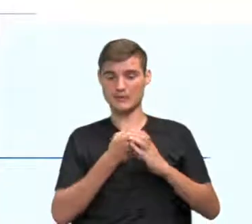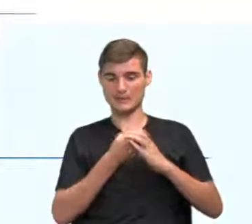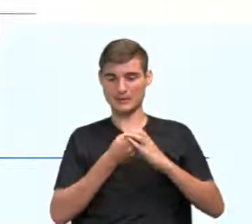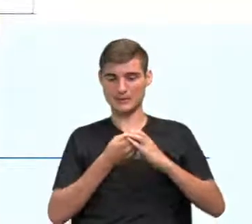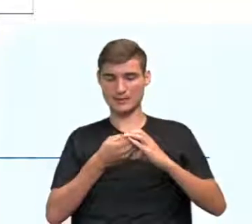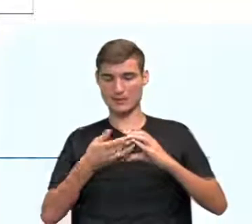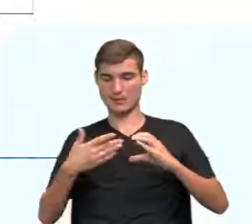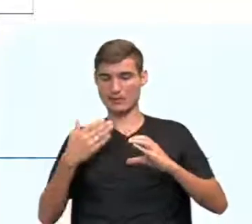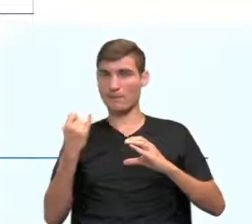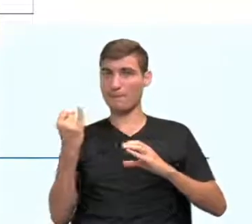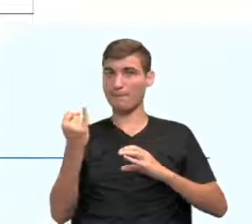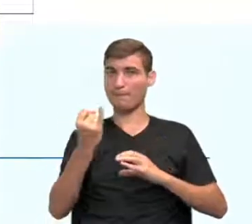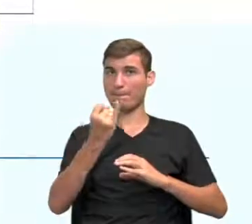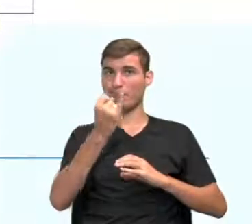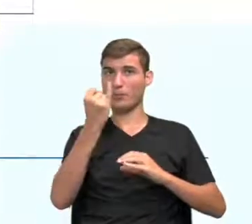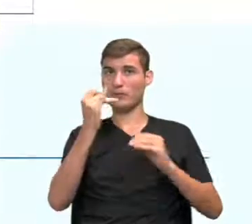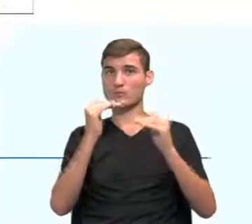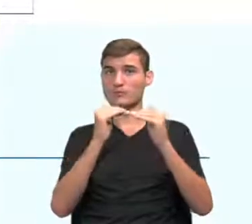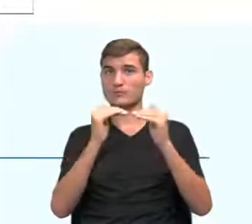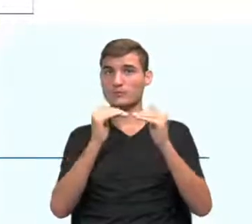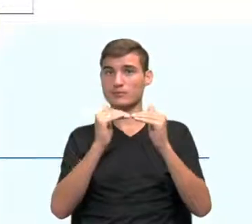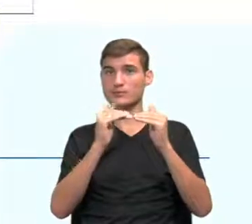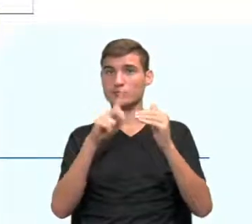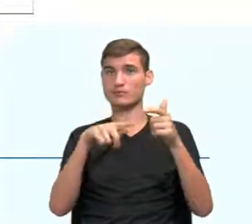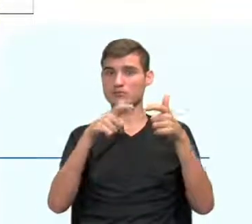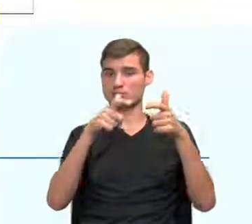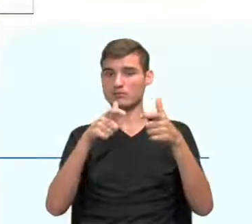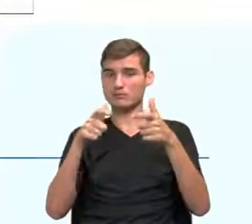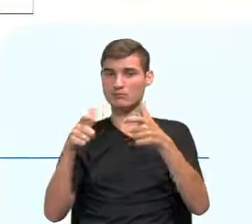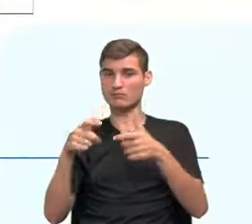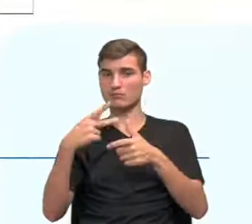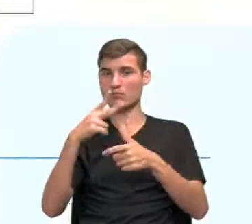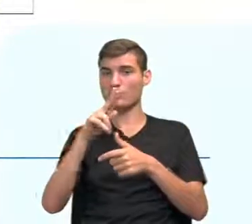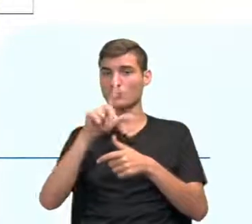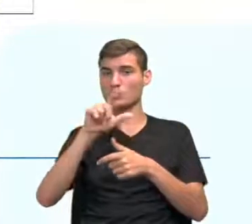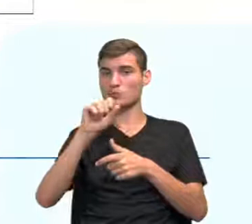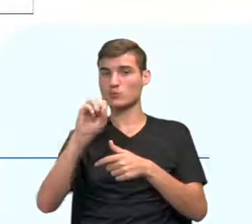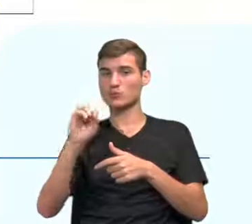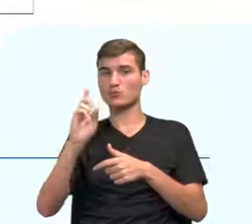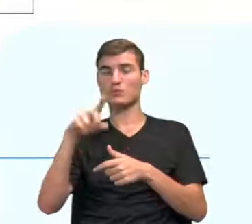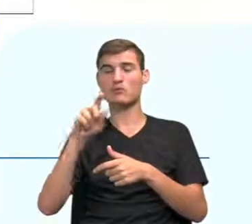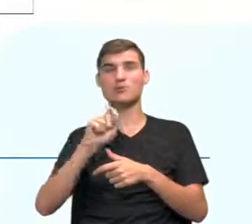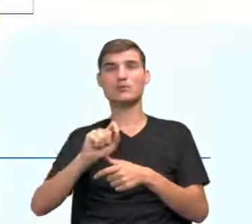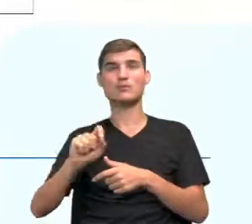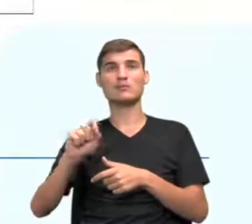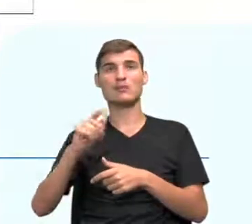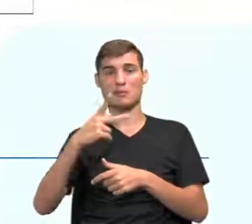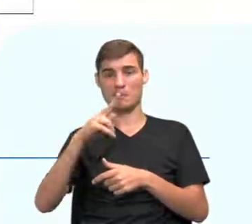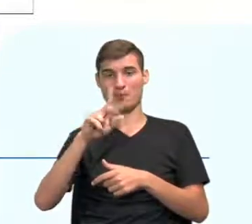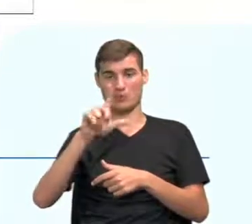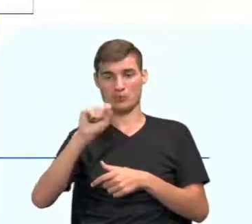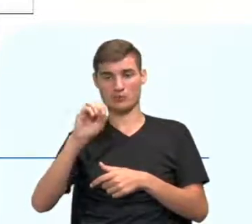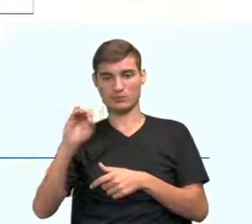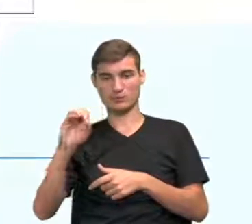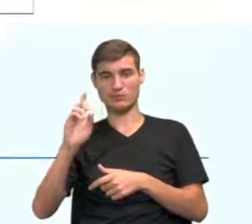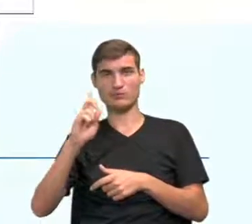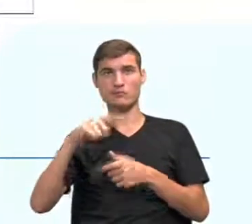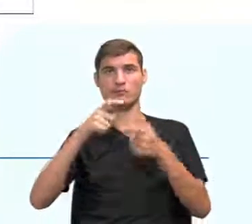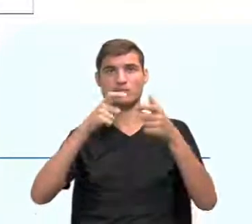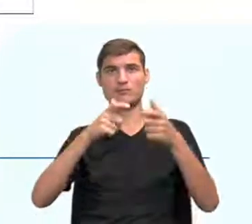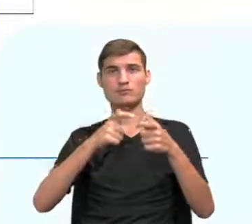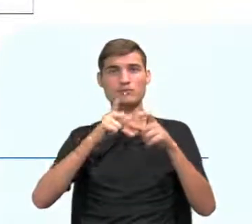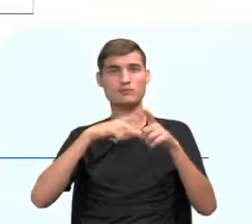característica importante do pulso, o que é? O pulso, essa